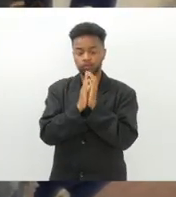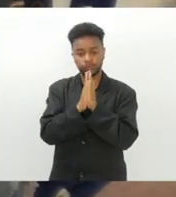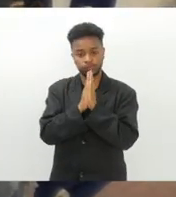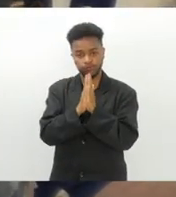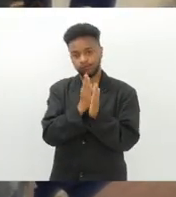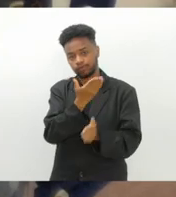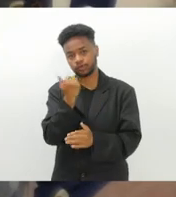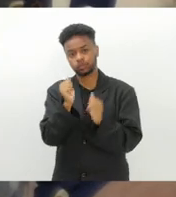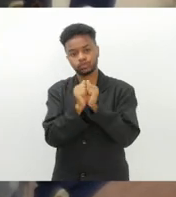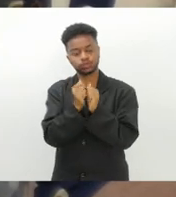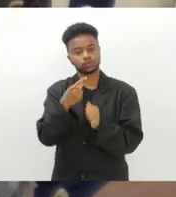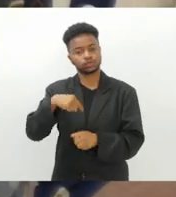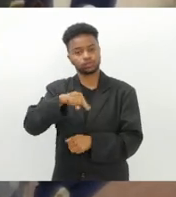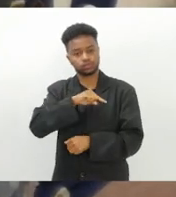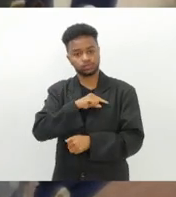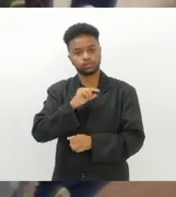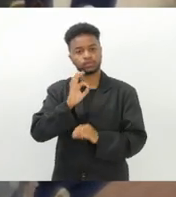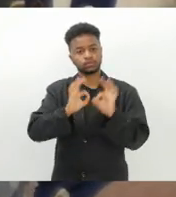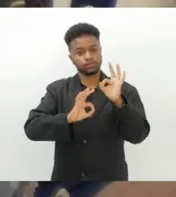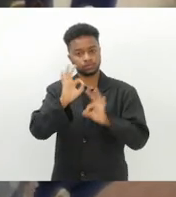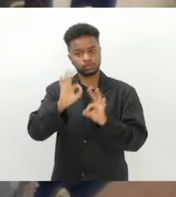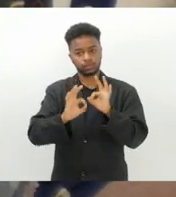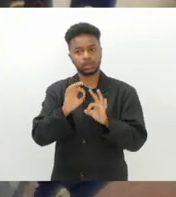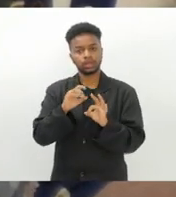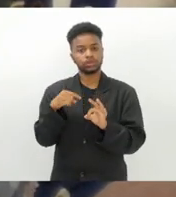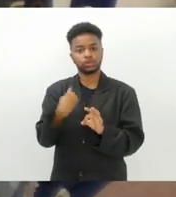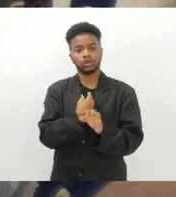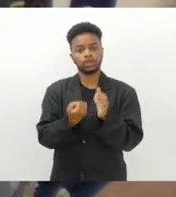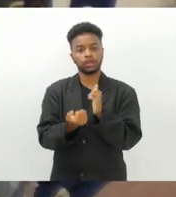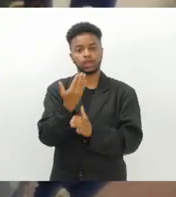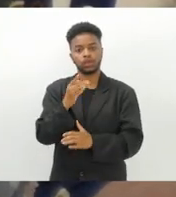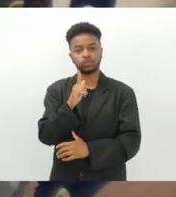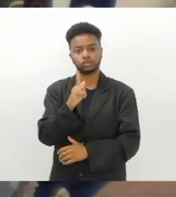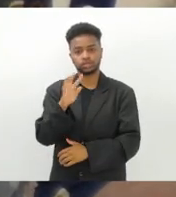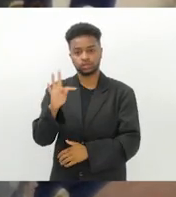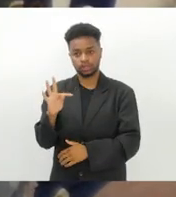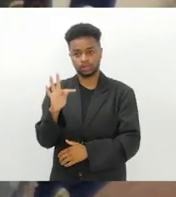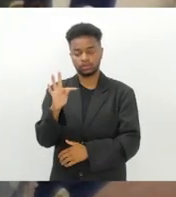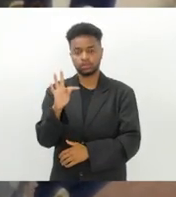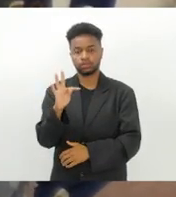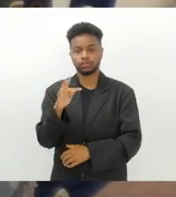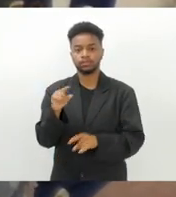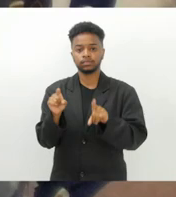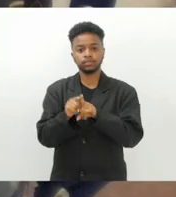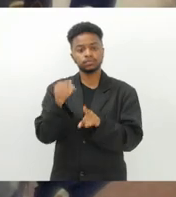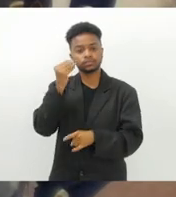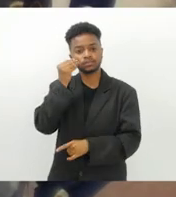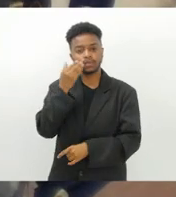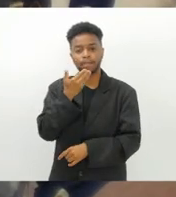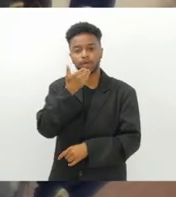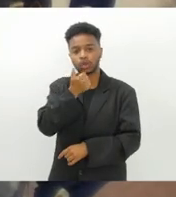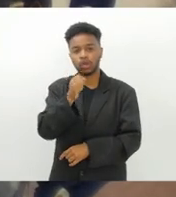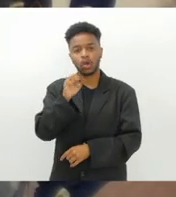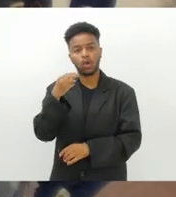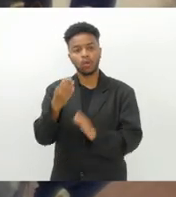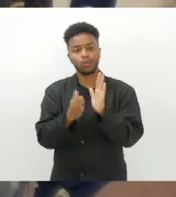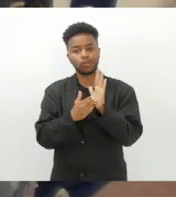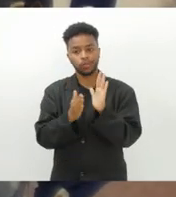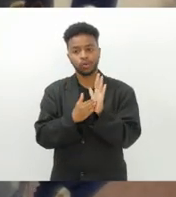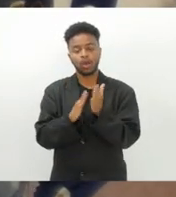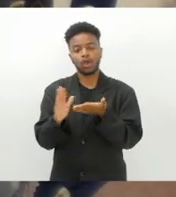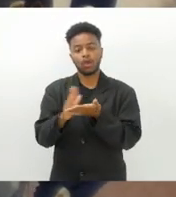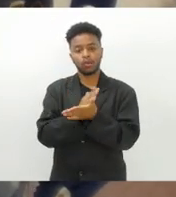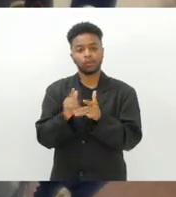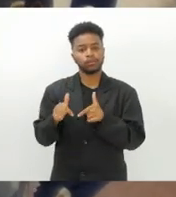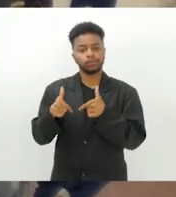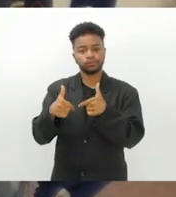nessa construção. Vamos formar esse grupo de trabalho e melhorar ou propor aí algumas medidas